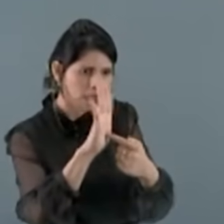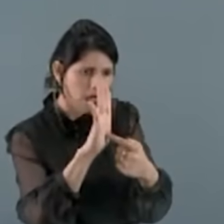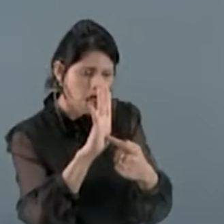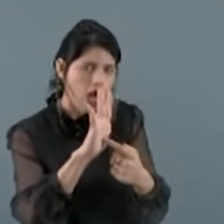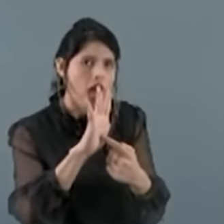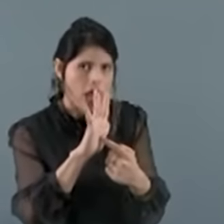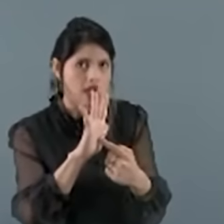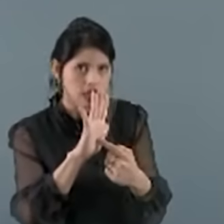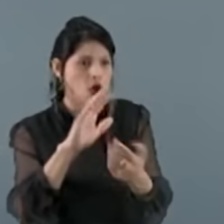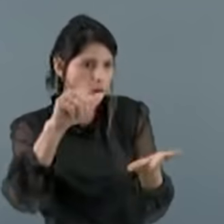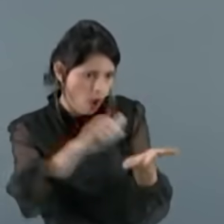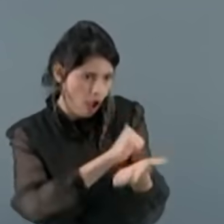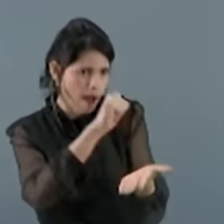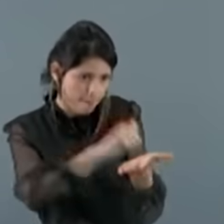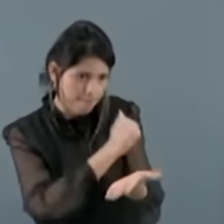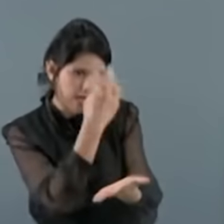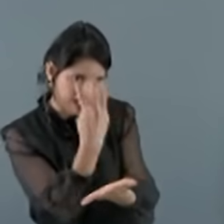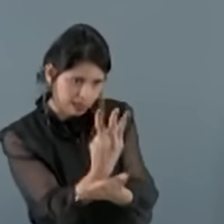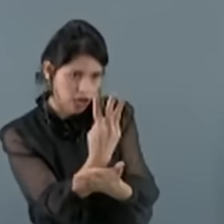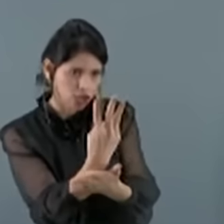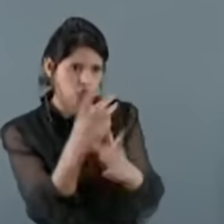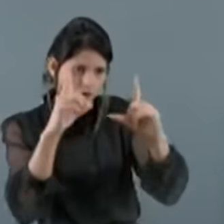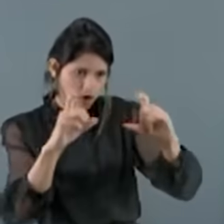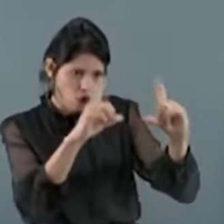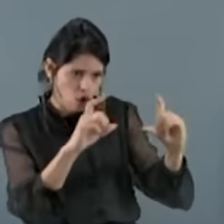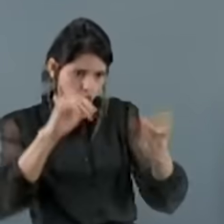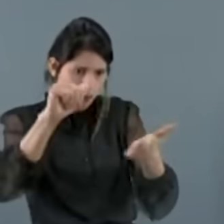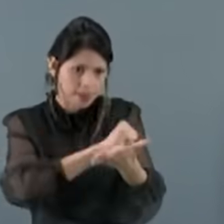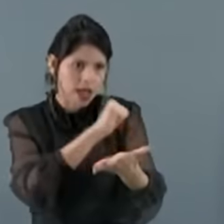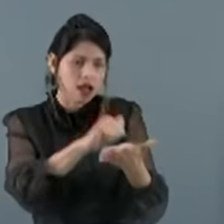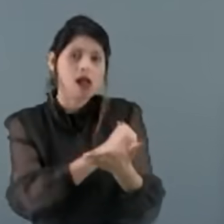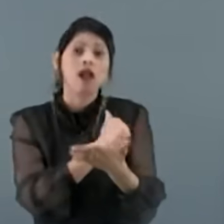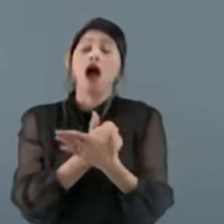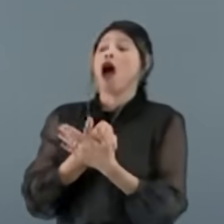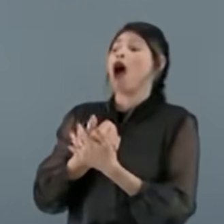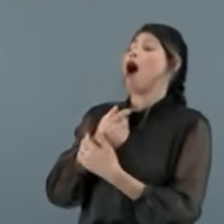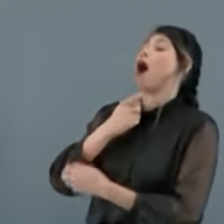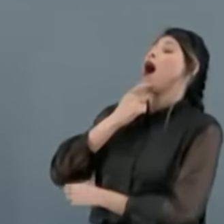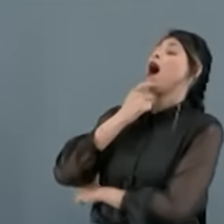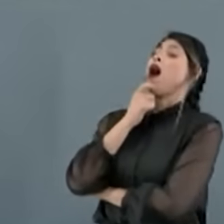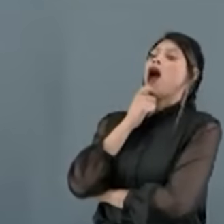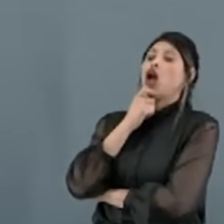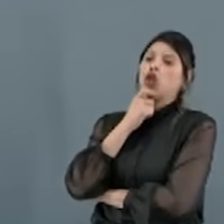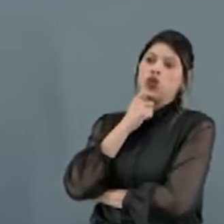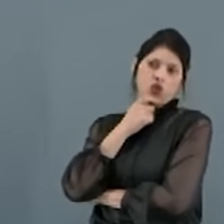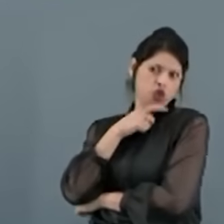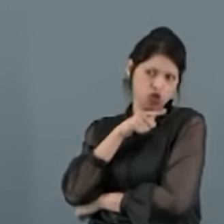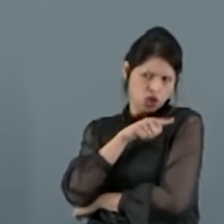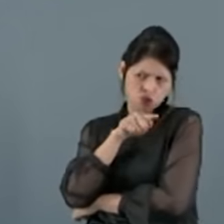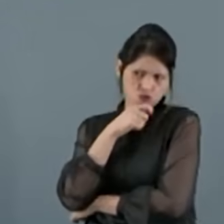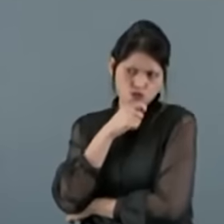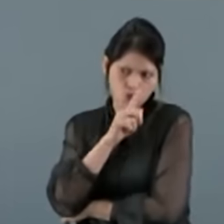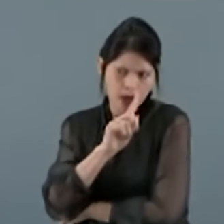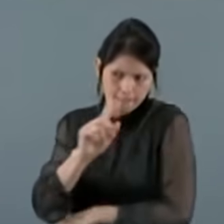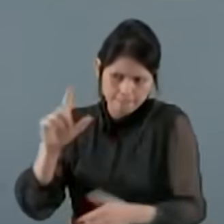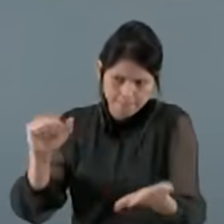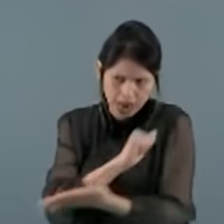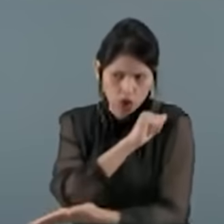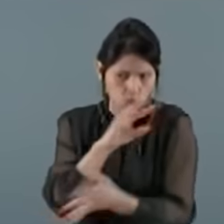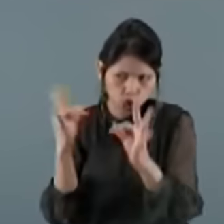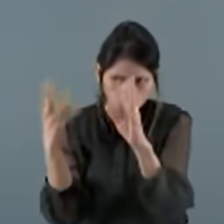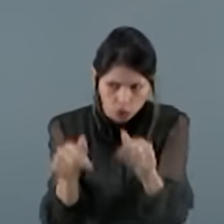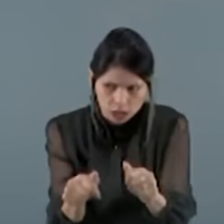para convencê-lo e para eu poder Ah, então não sair. foram todas deletadas. Não, não, não, não. E ele se deu por Se satisfeito